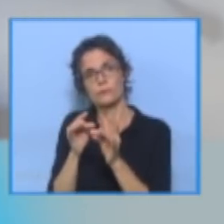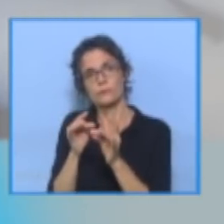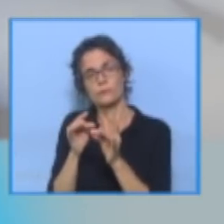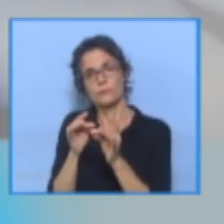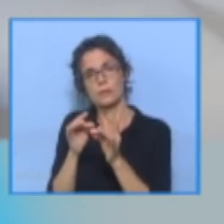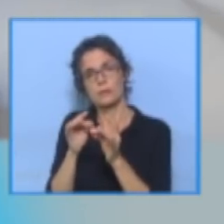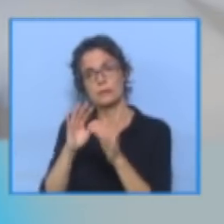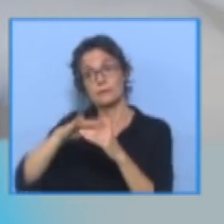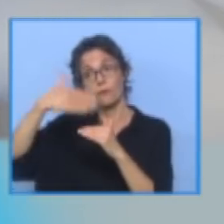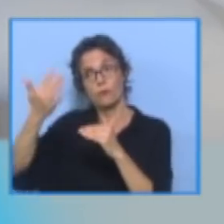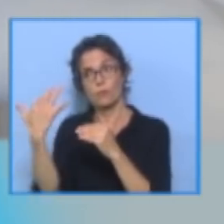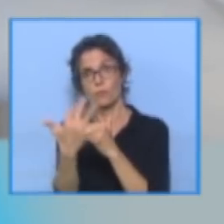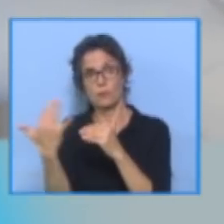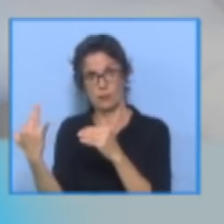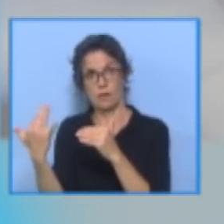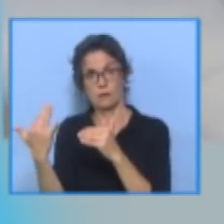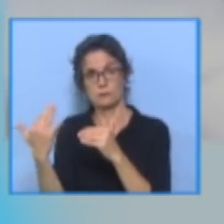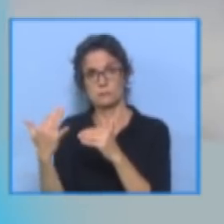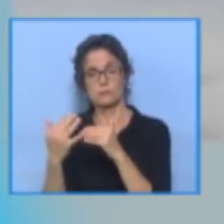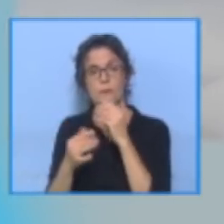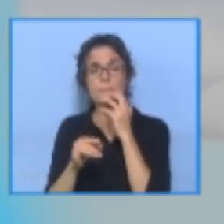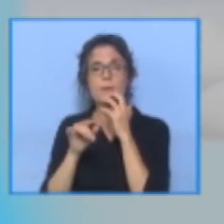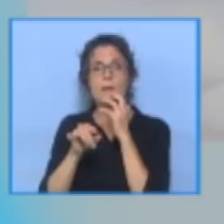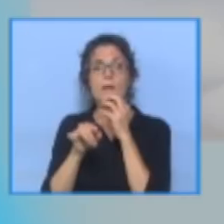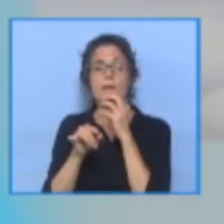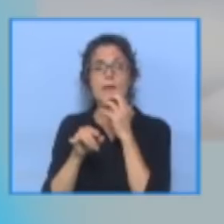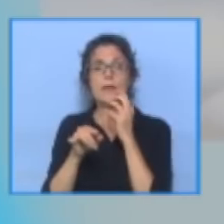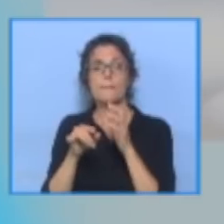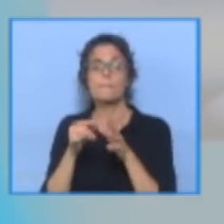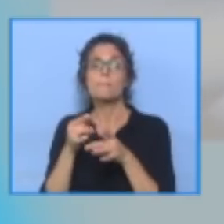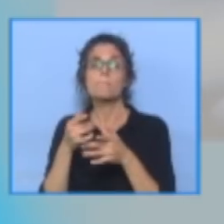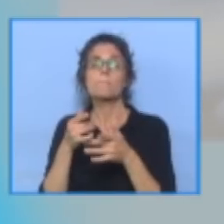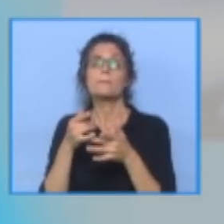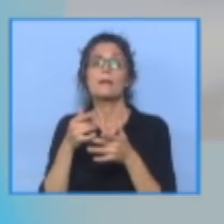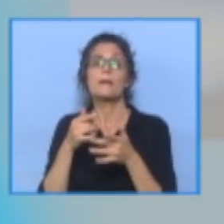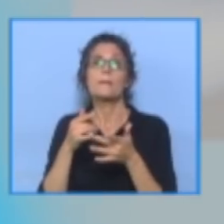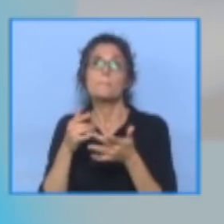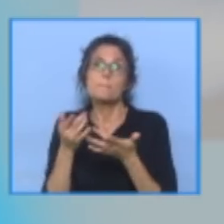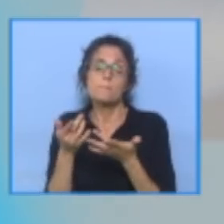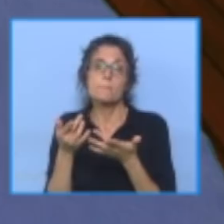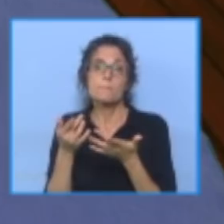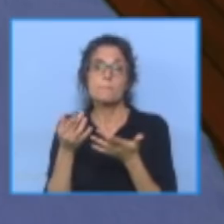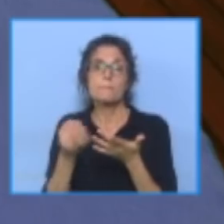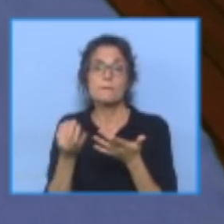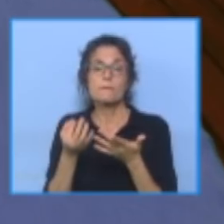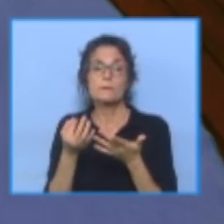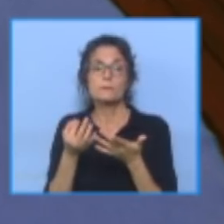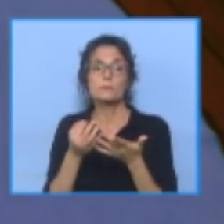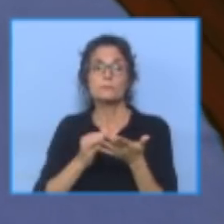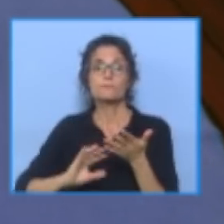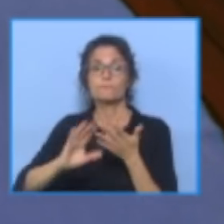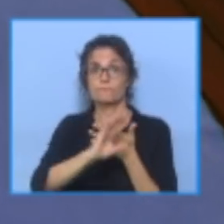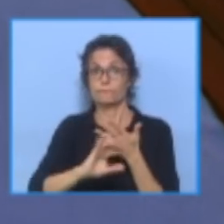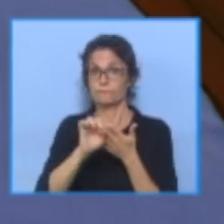ferro, da influência do comunismo. Por isso, acho isso providencial de alguma maneira. Mas, de fato, a Roménia é